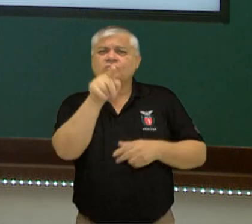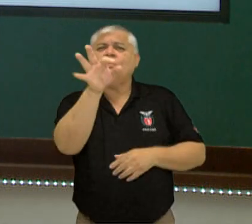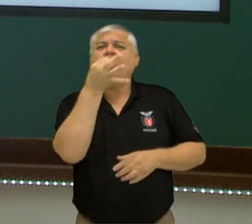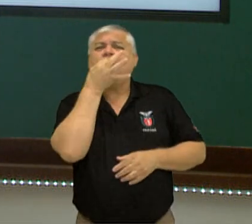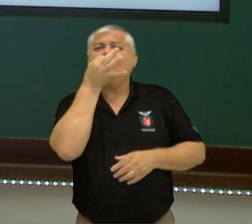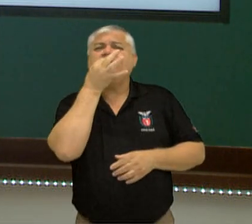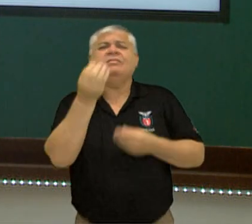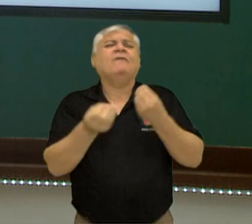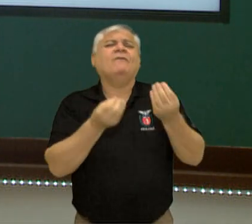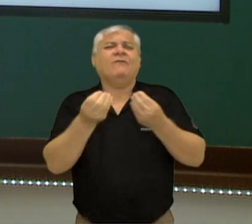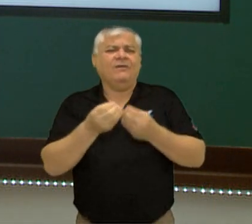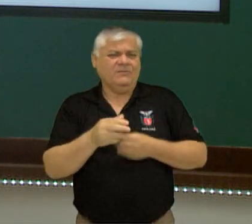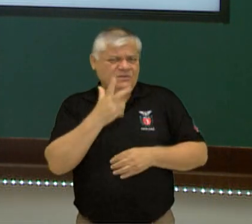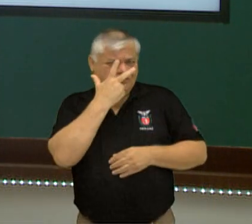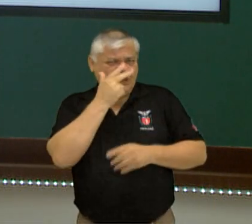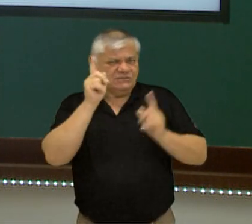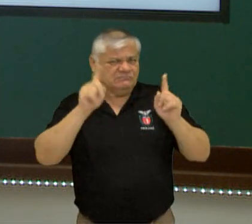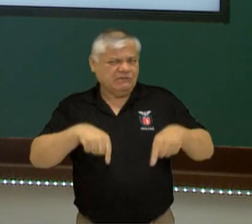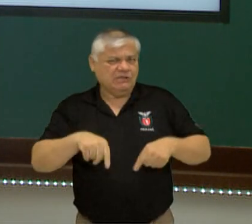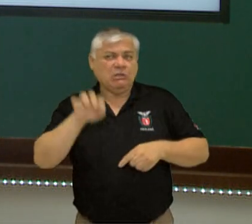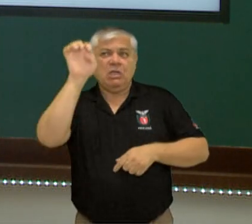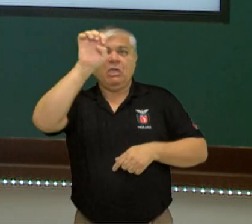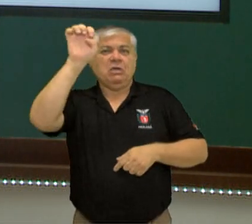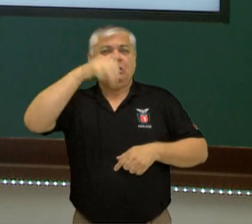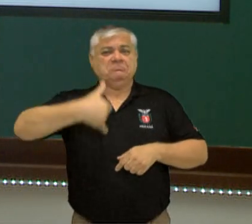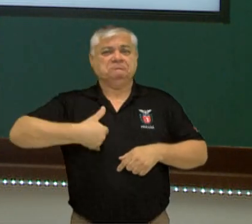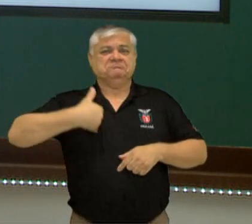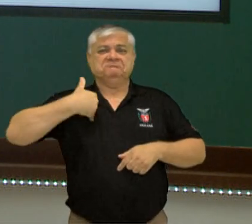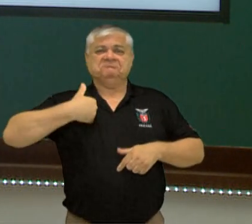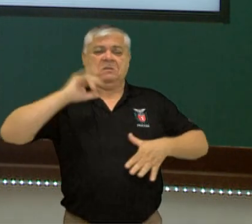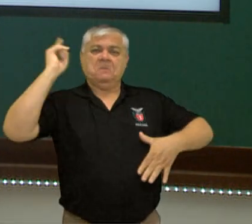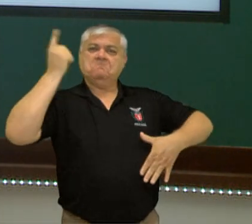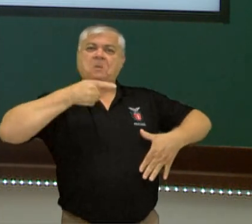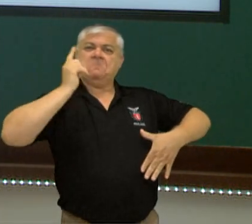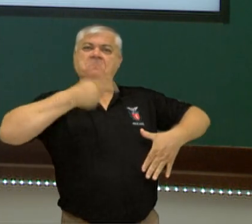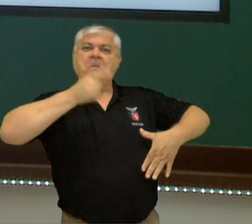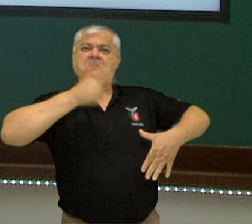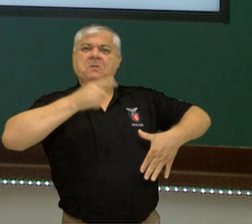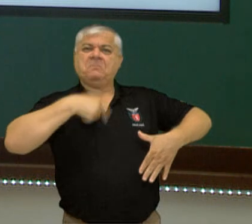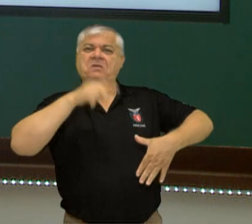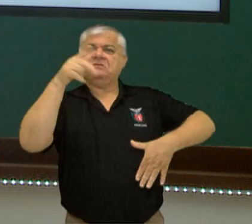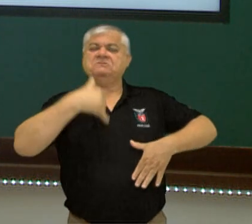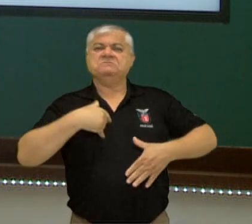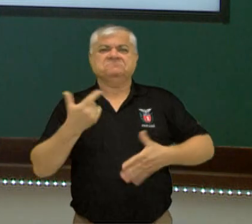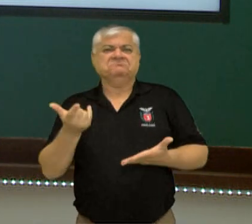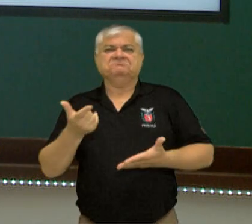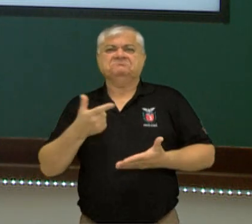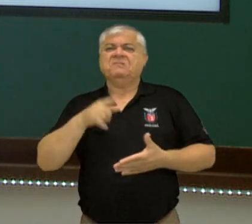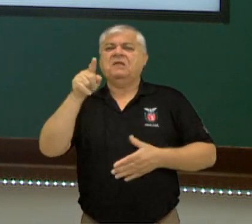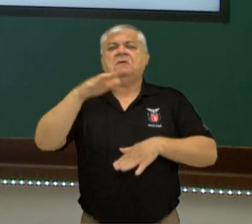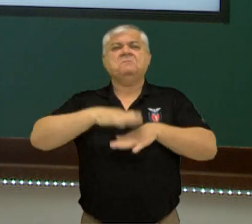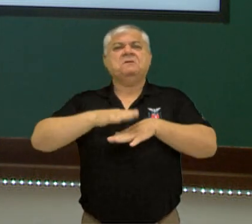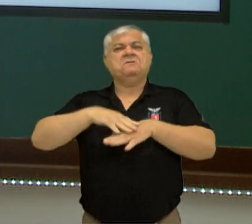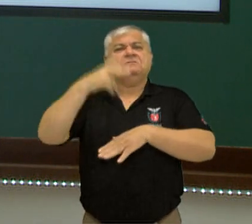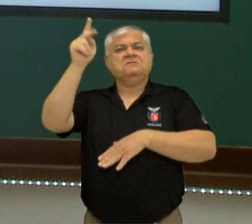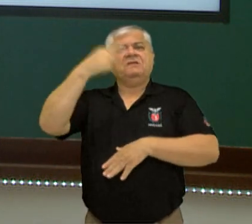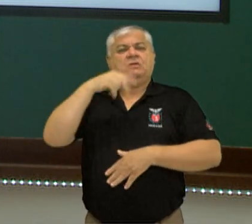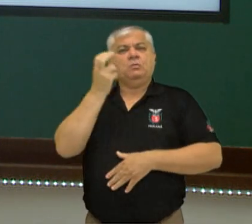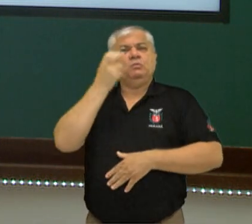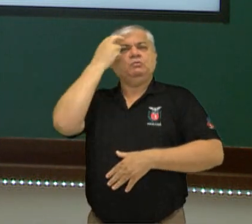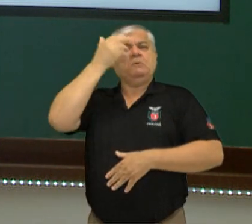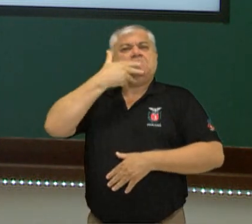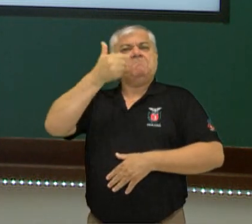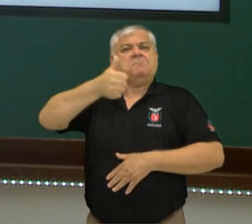essa visão etnocêntrica dos europeus, né? Em se colocar como centro e impor a sua cultura, né? Em dizer que a